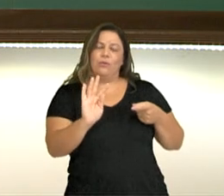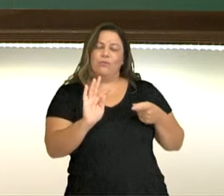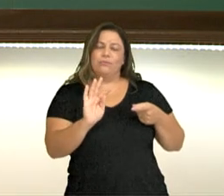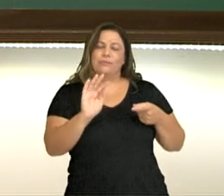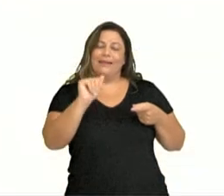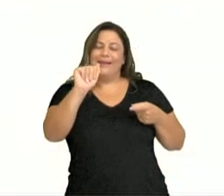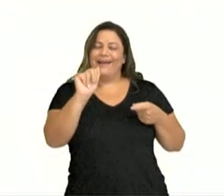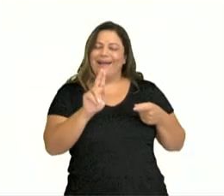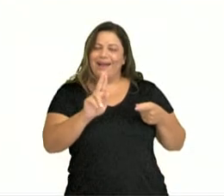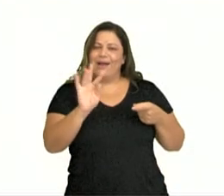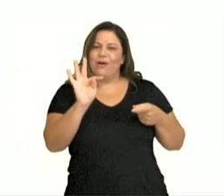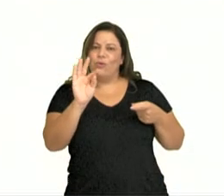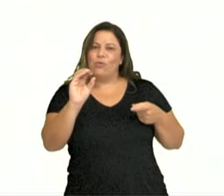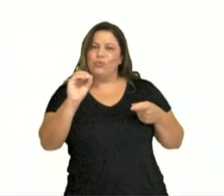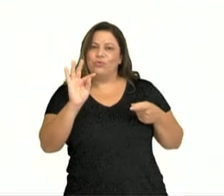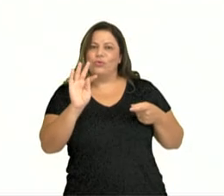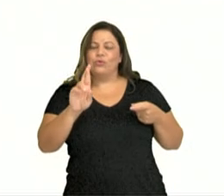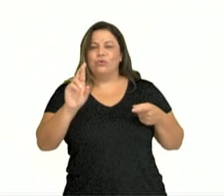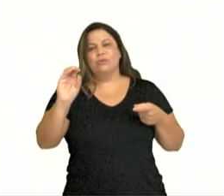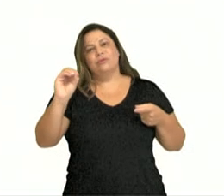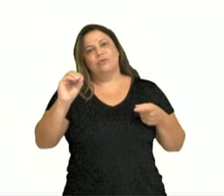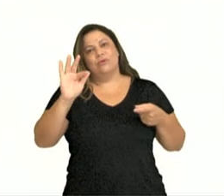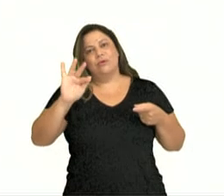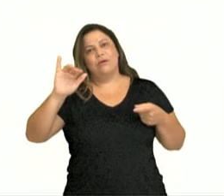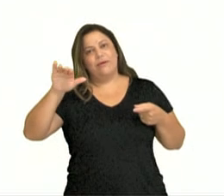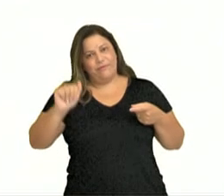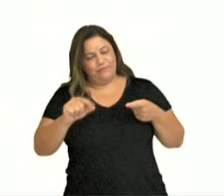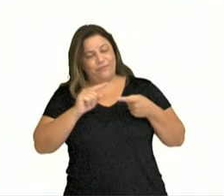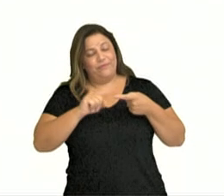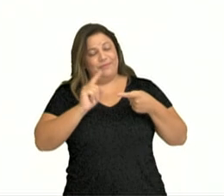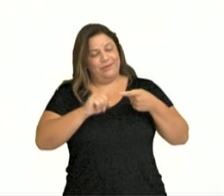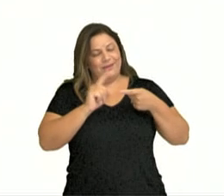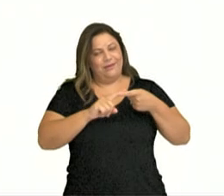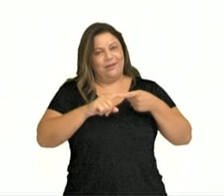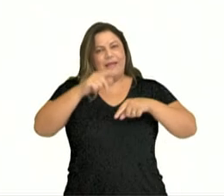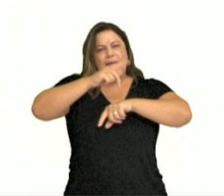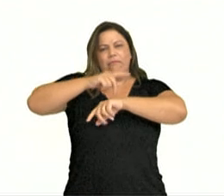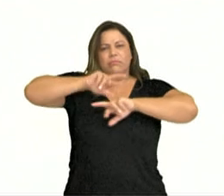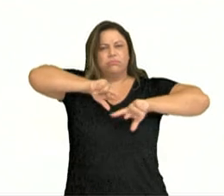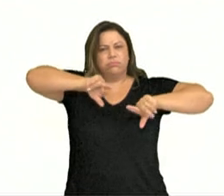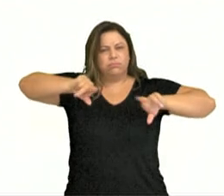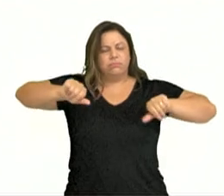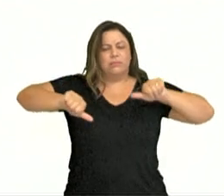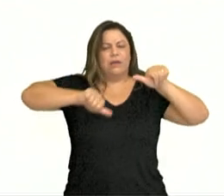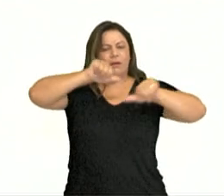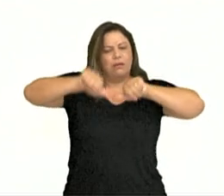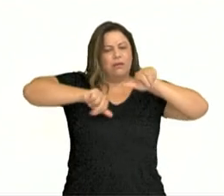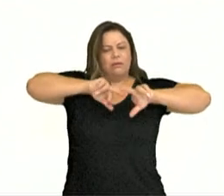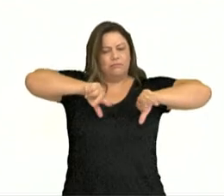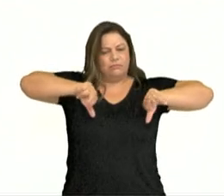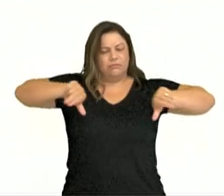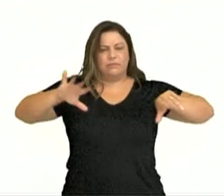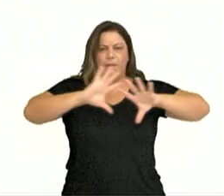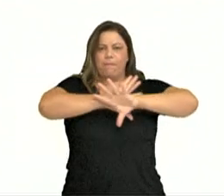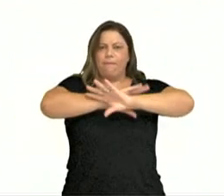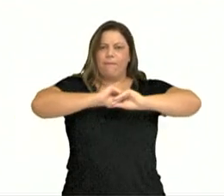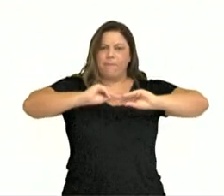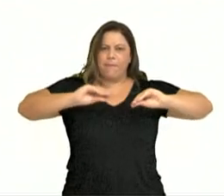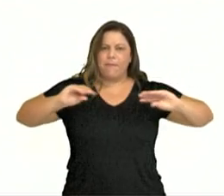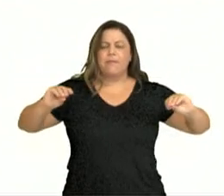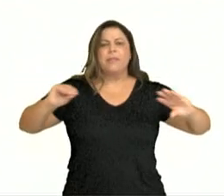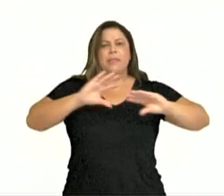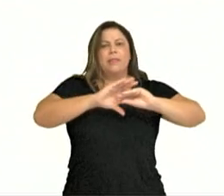São reações que ocorrem, né, com minerais que estão presentes na natureza. Então, elas fazem a oxidação desses